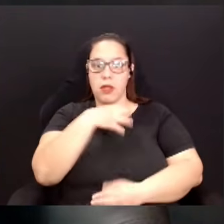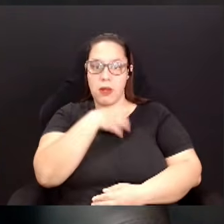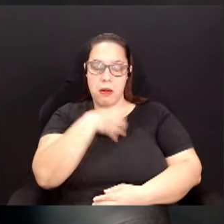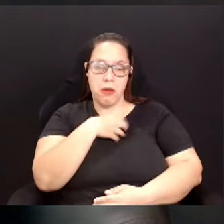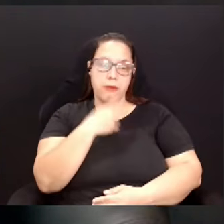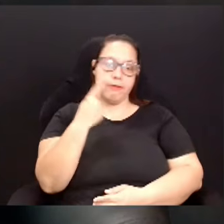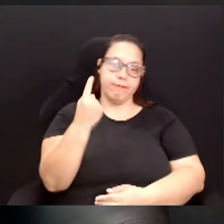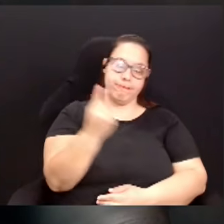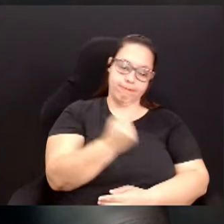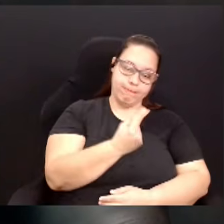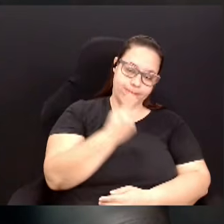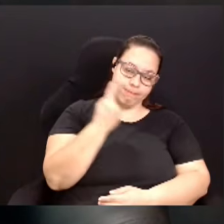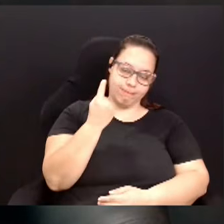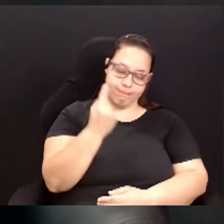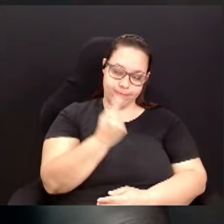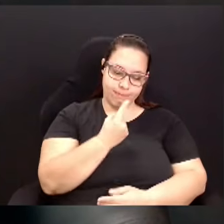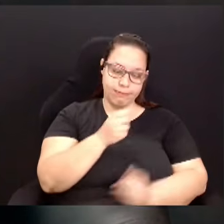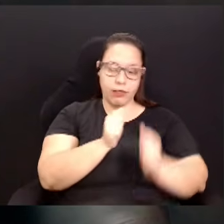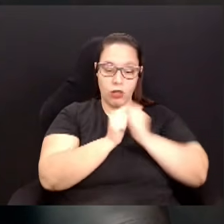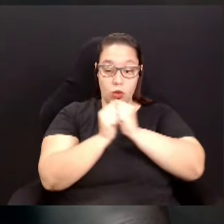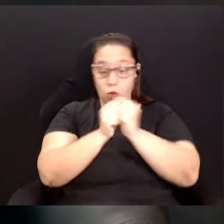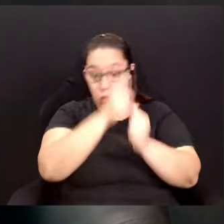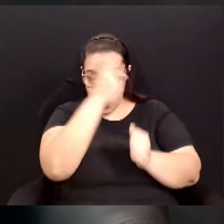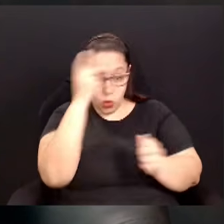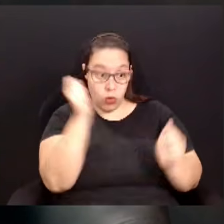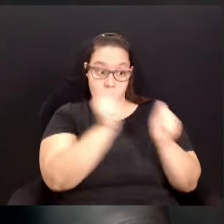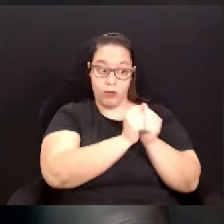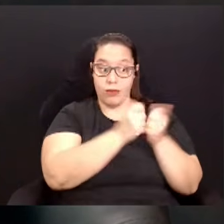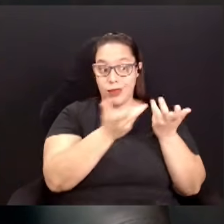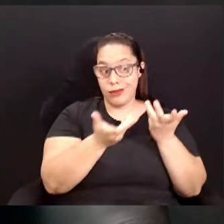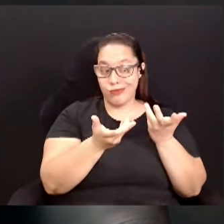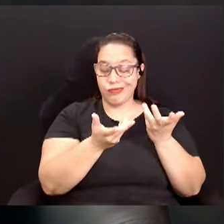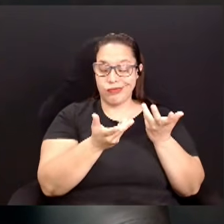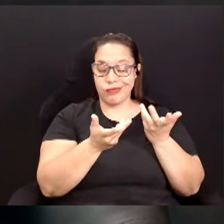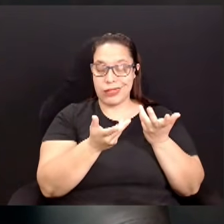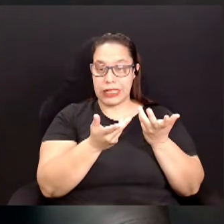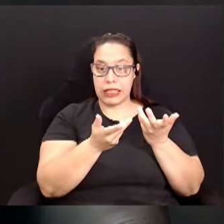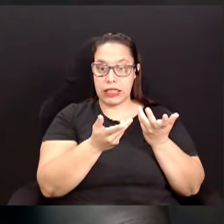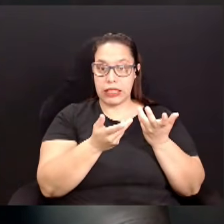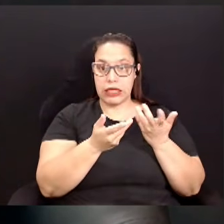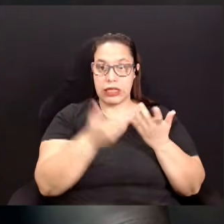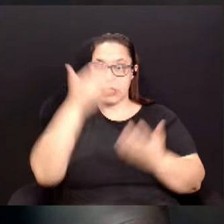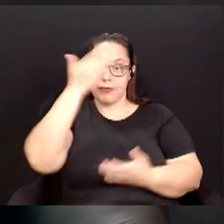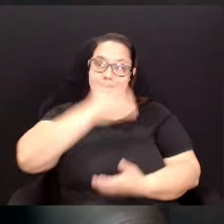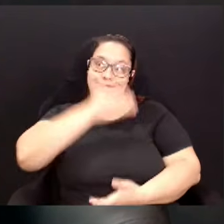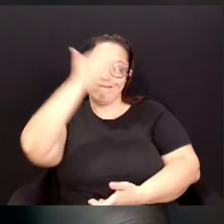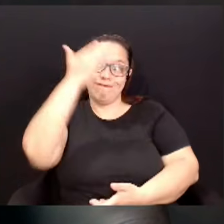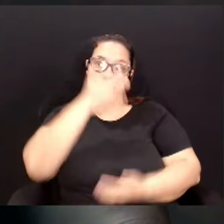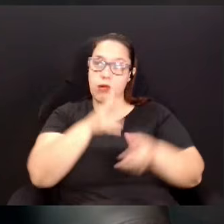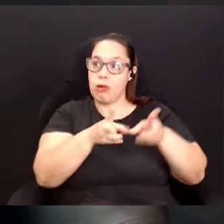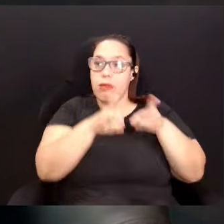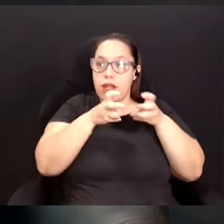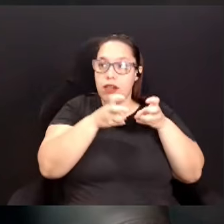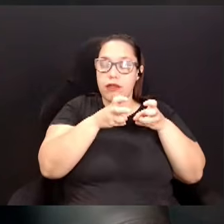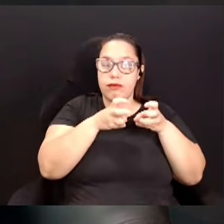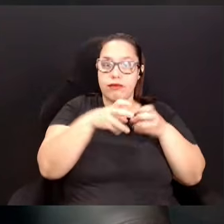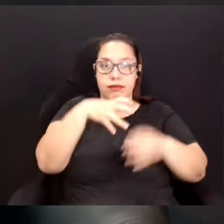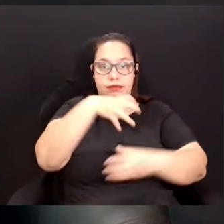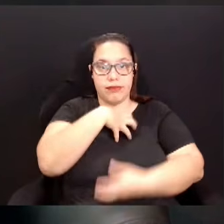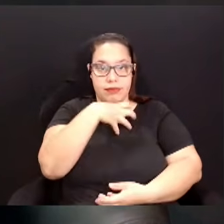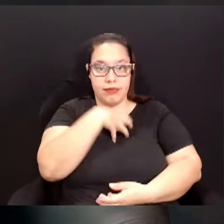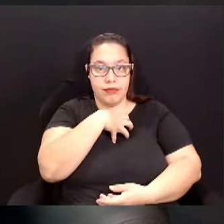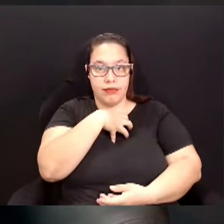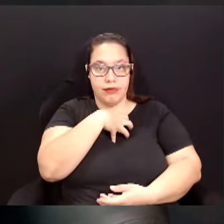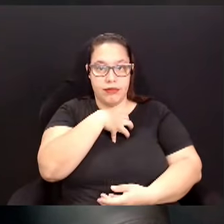você está ali com a pessoa, de invisibilidade, causando ali até mesmo um